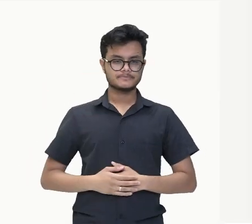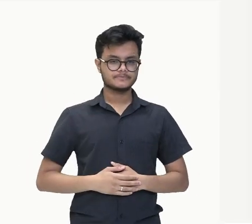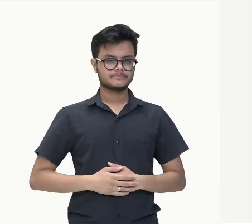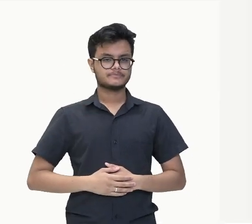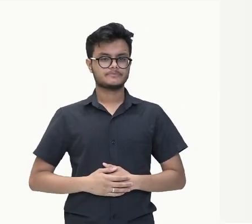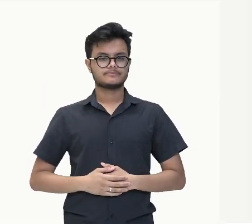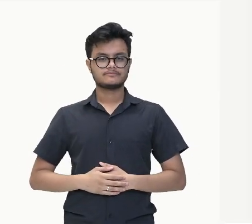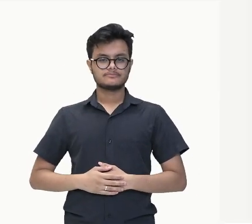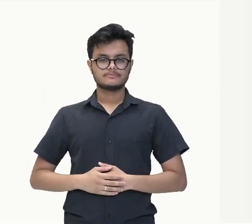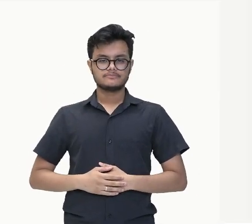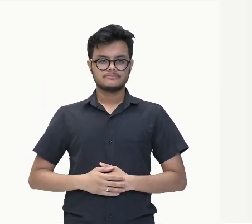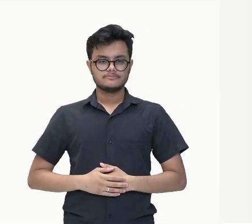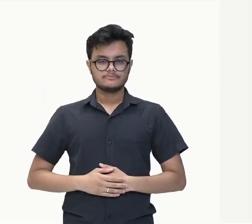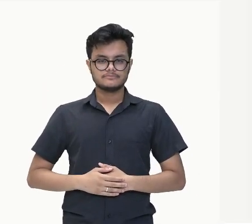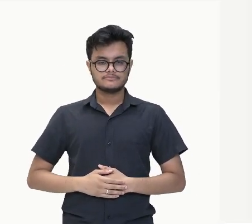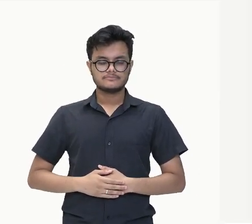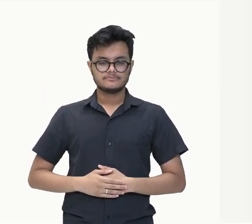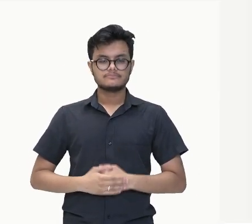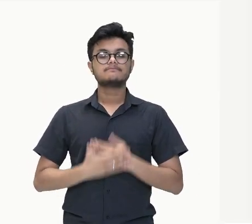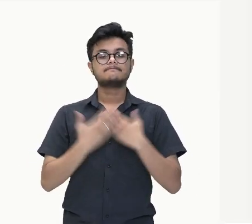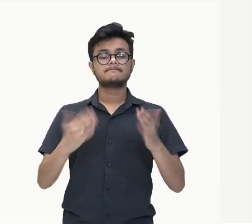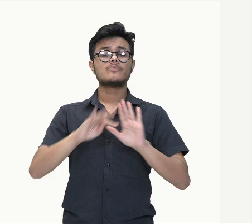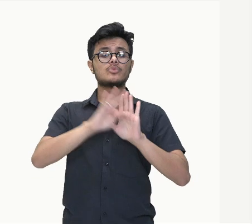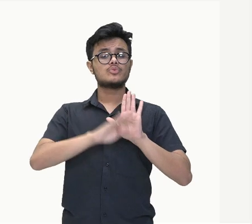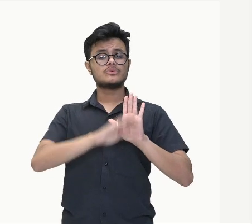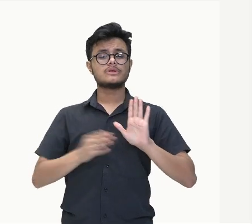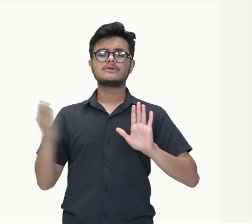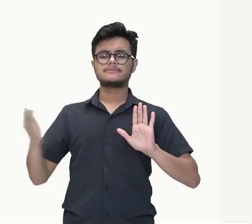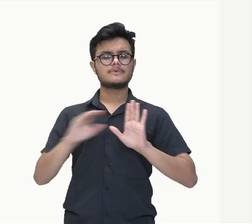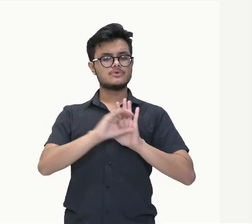aí essa definição, tá?